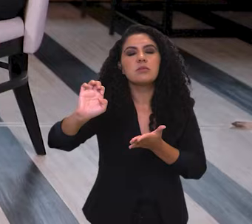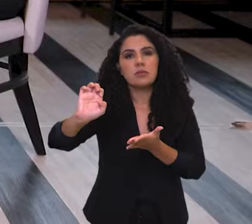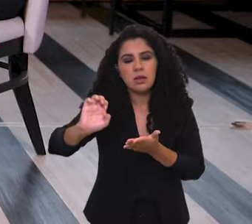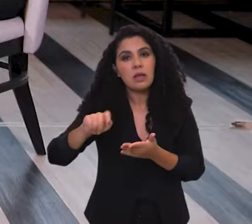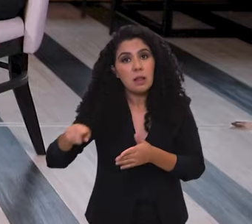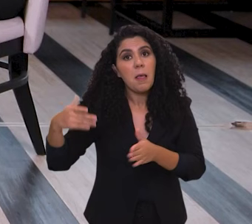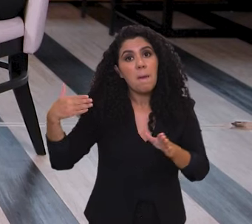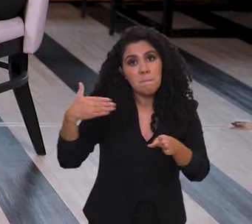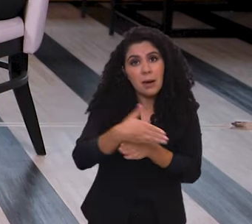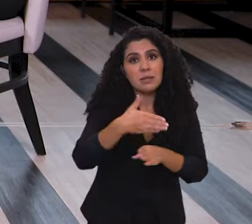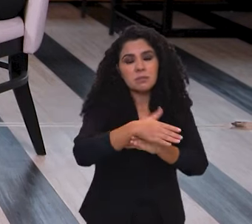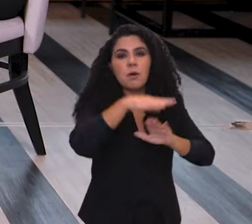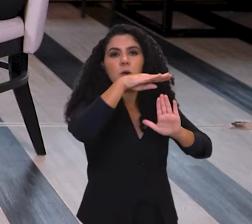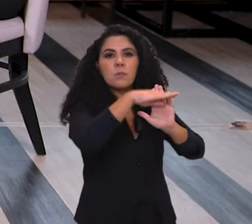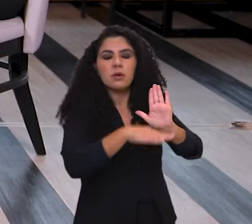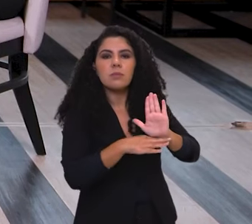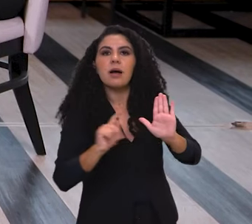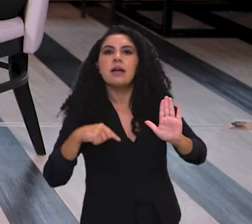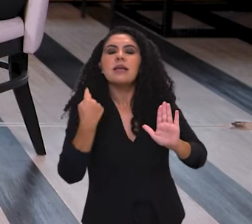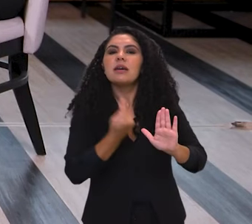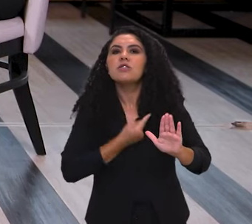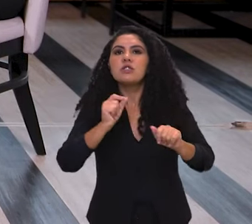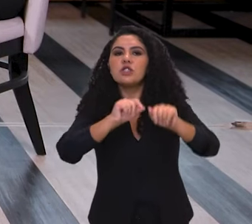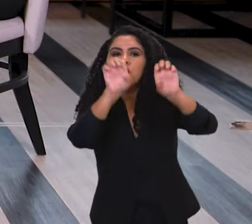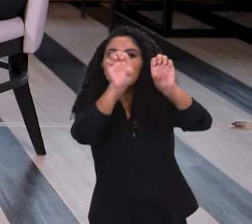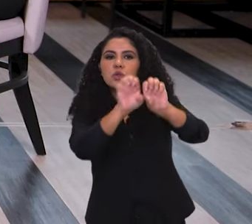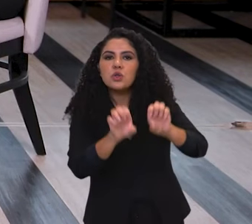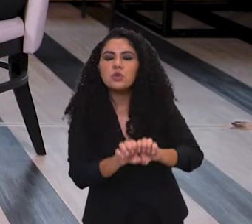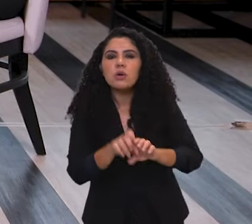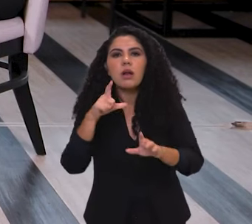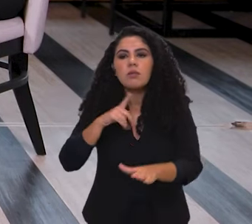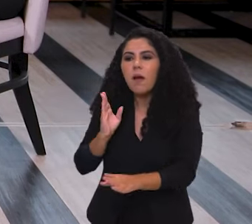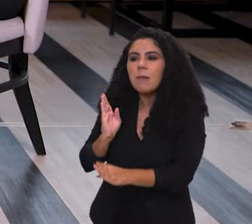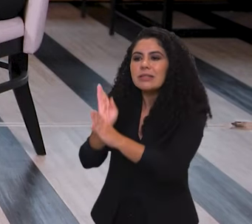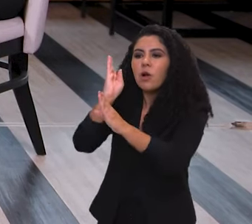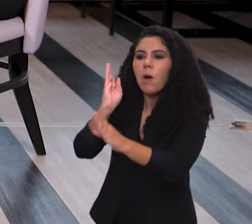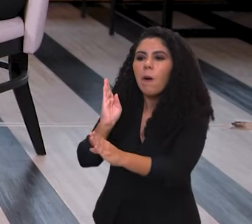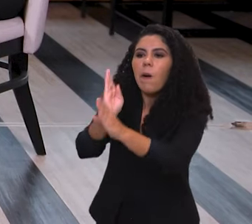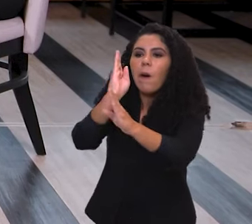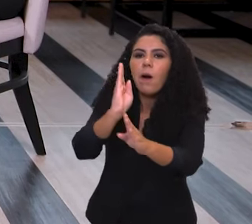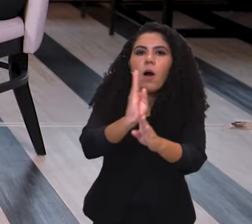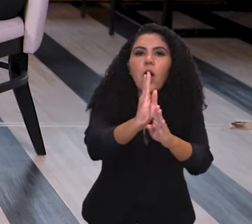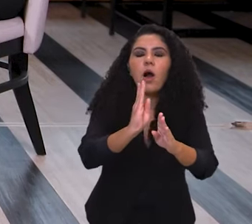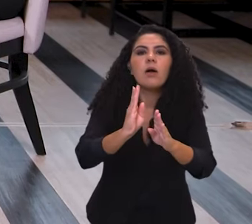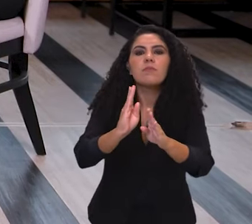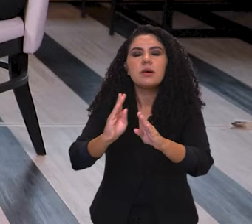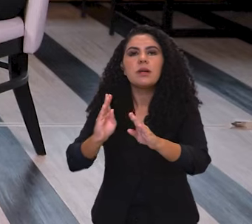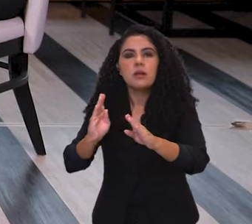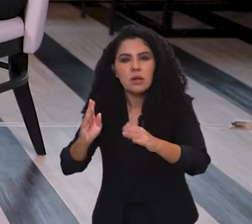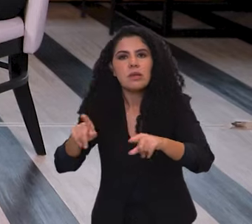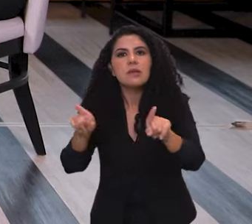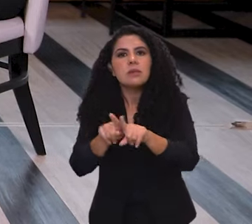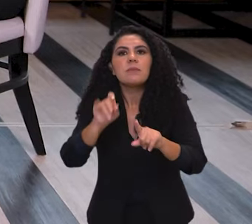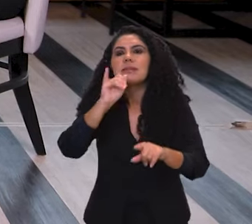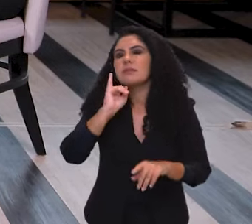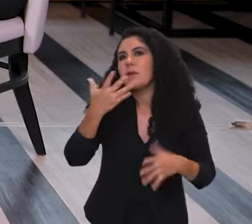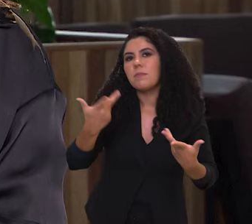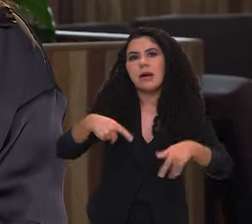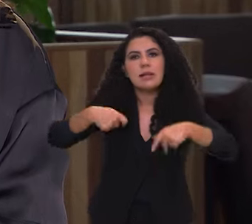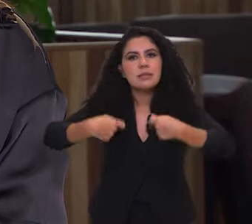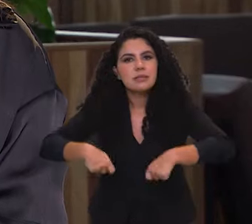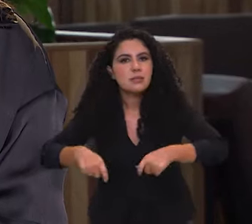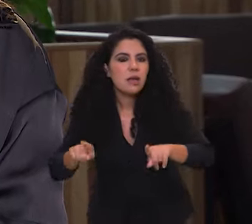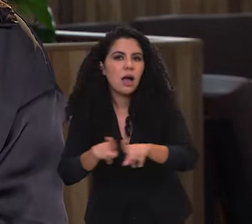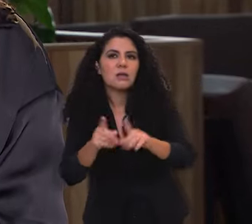nacional. Então, a gente estrutura a cadeia produtiva, identificando os elos faltantes dessa cadeia, seja uma necessidade de manejo